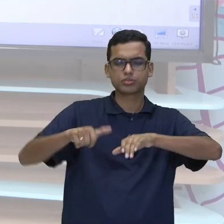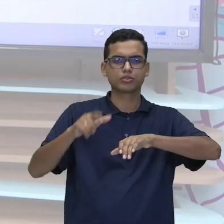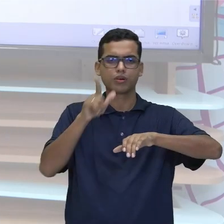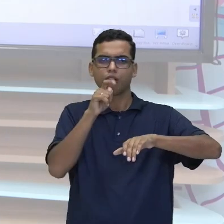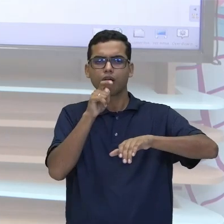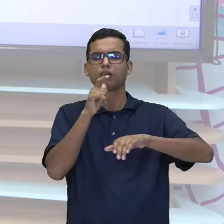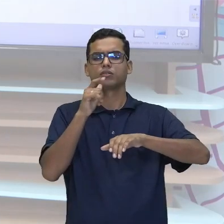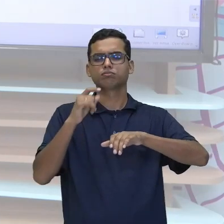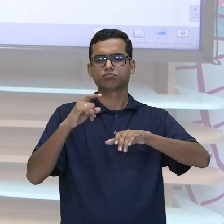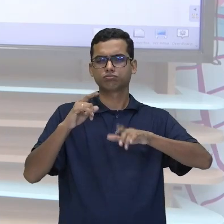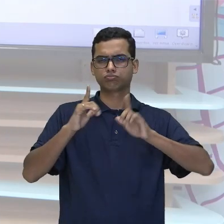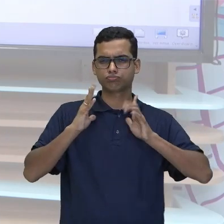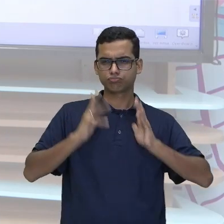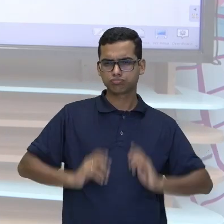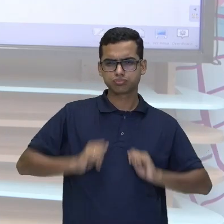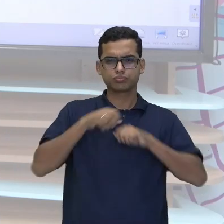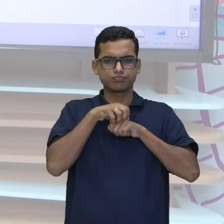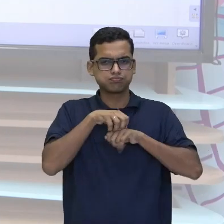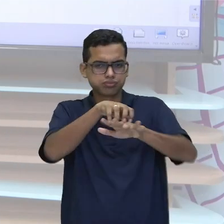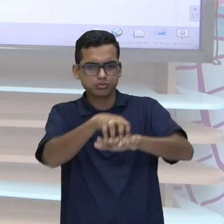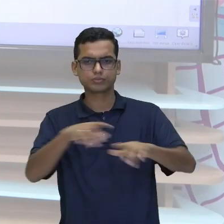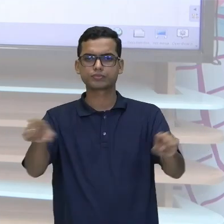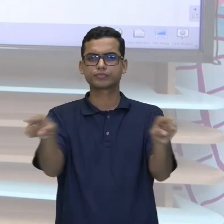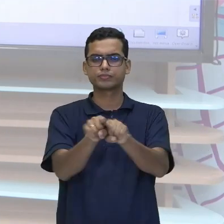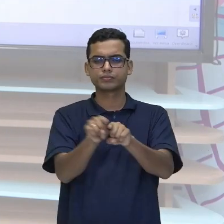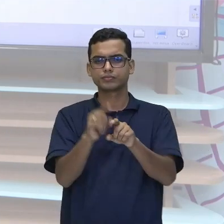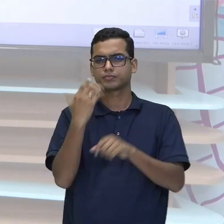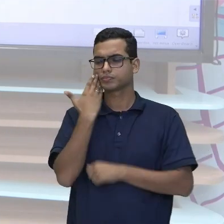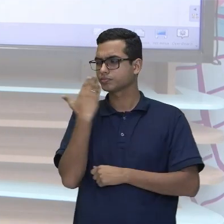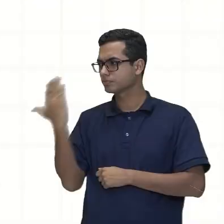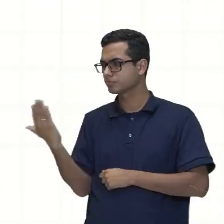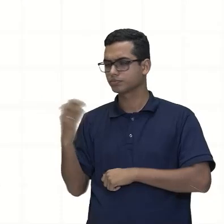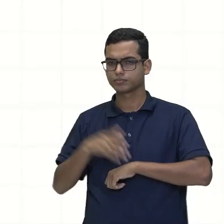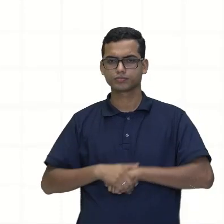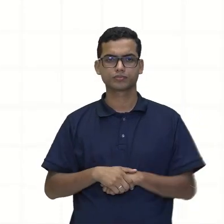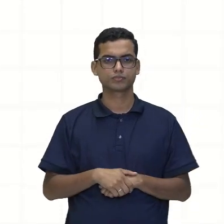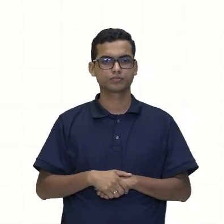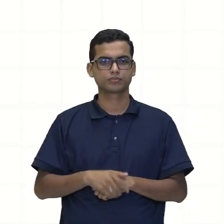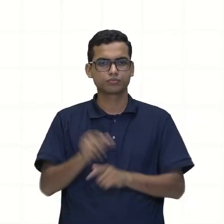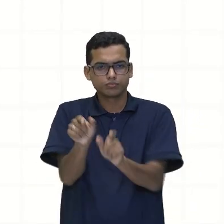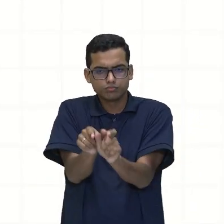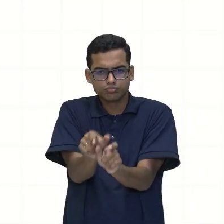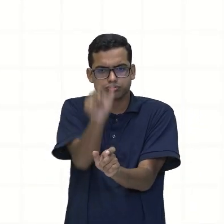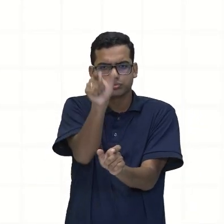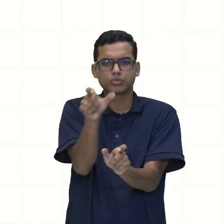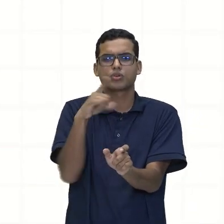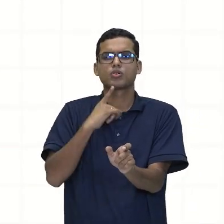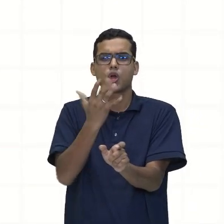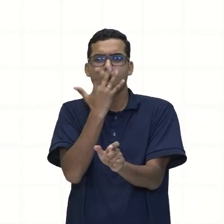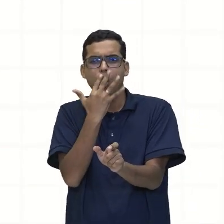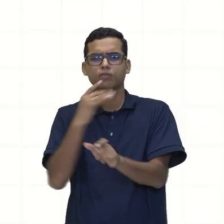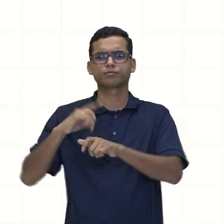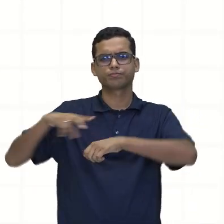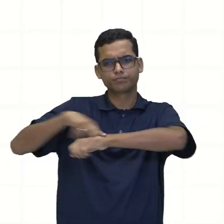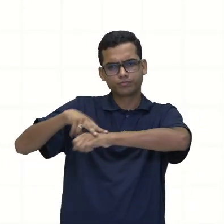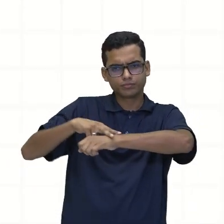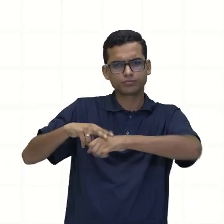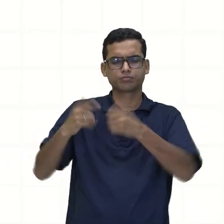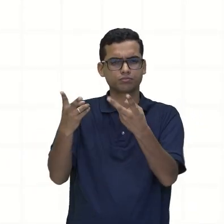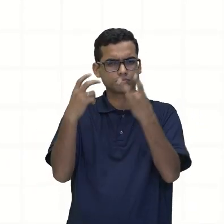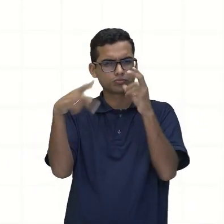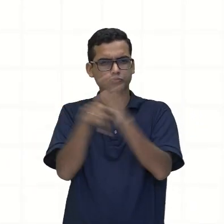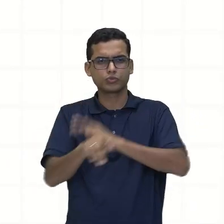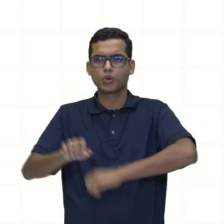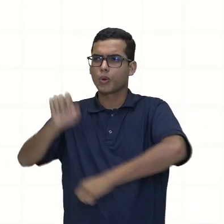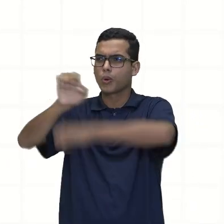nosso mapa, ela está aí indicada por essas colunas na cor verde. Observe que em todos os estados